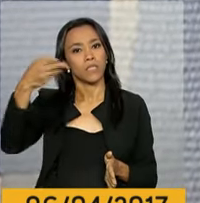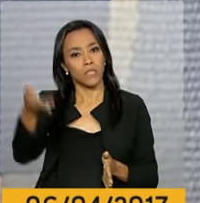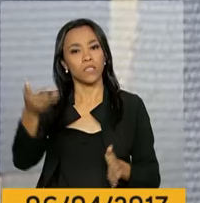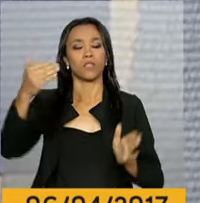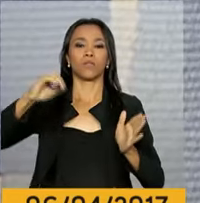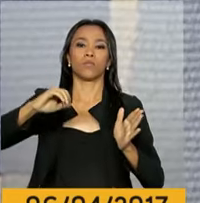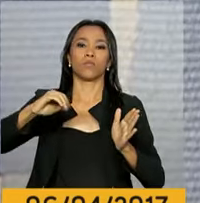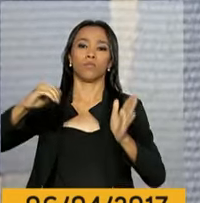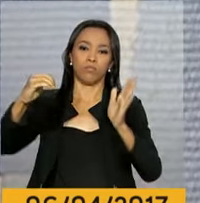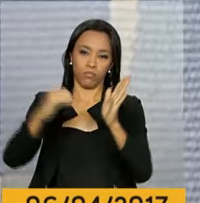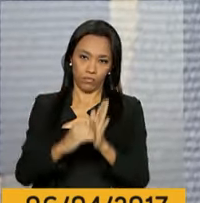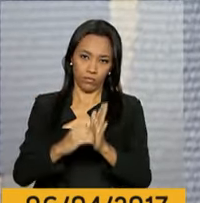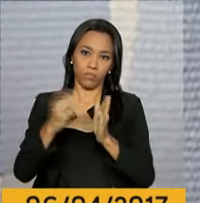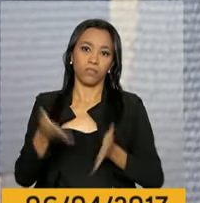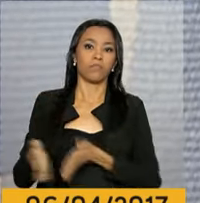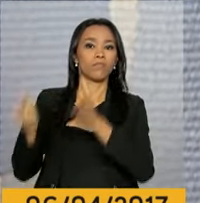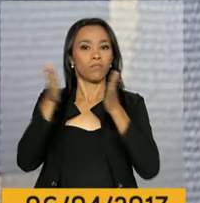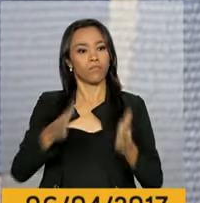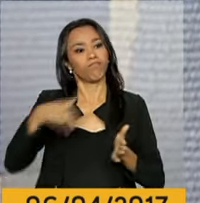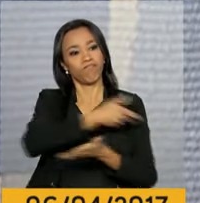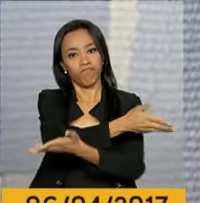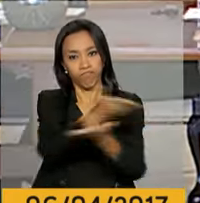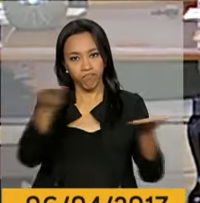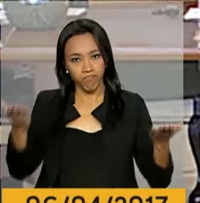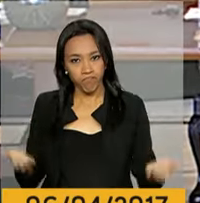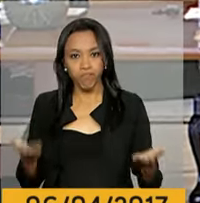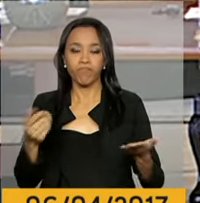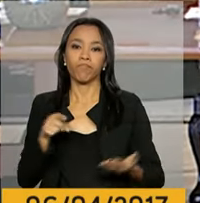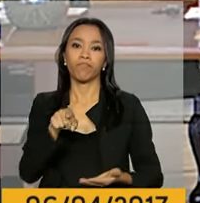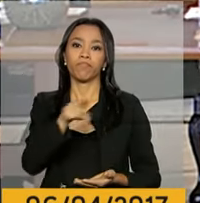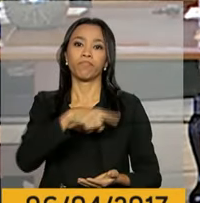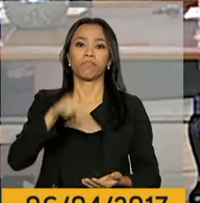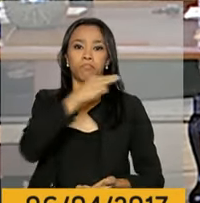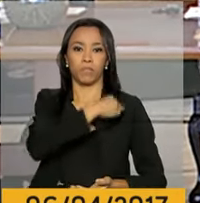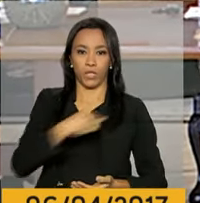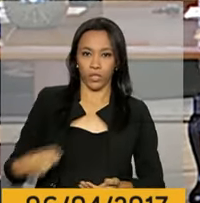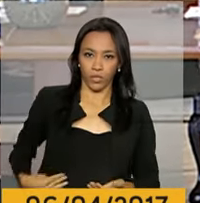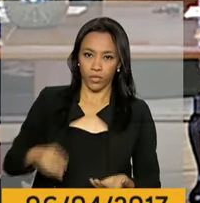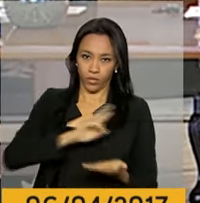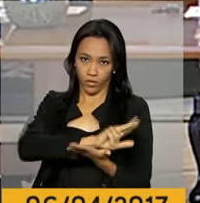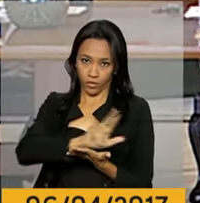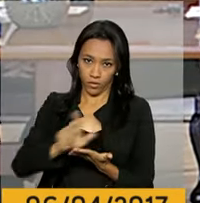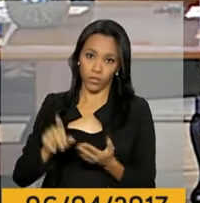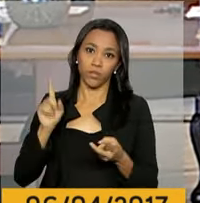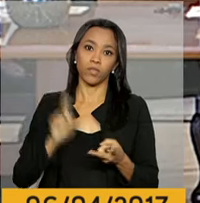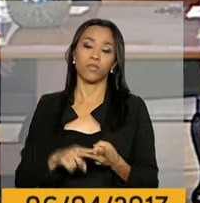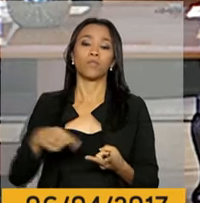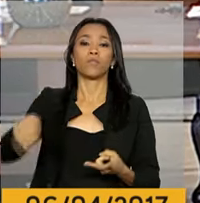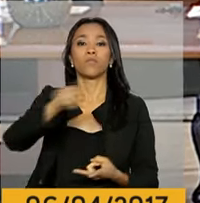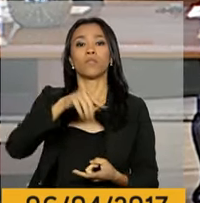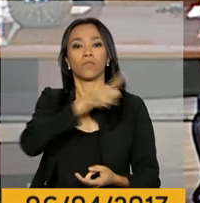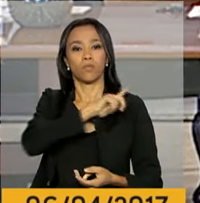senhoras e senhores ministros de Estado, governador do Distrito Federal, Rodrigo Hollenberg,